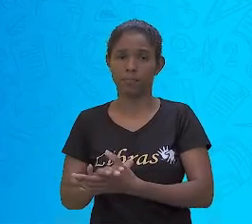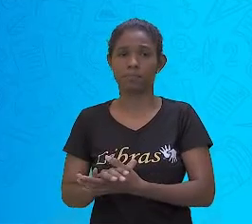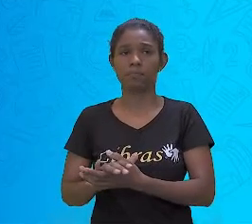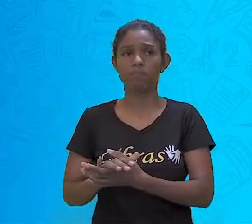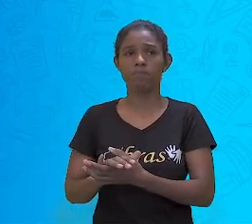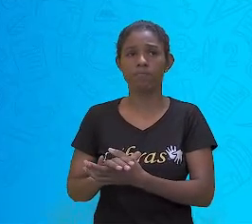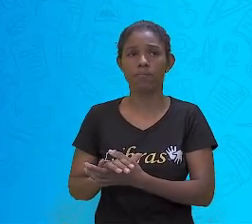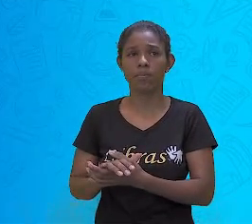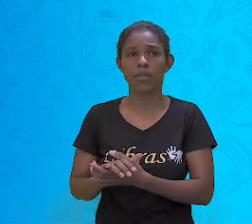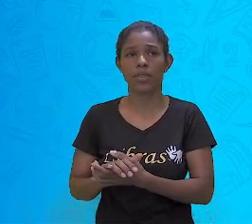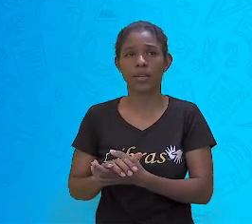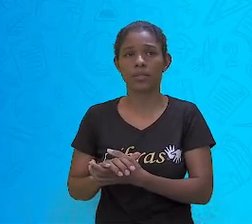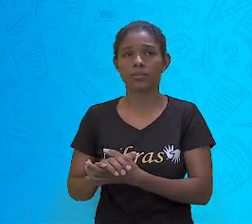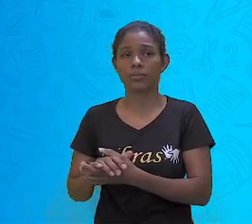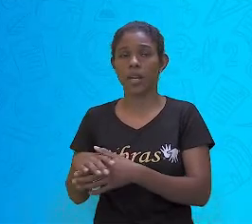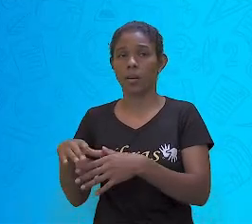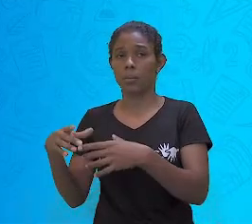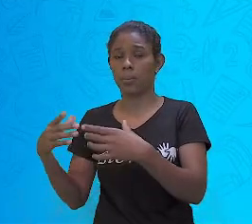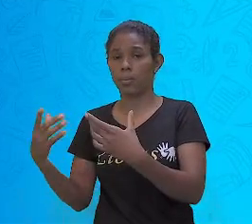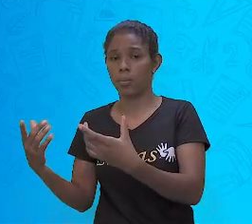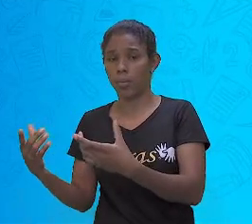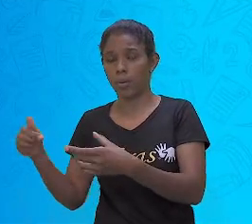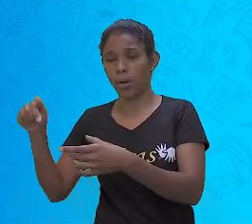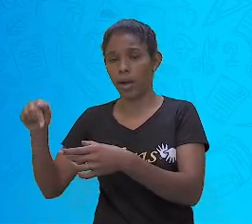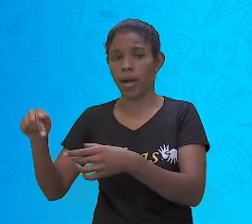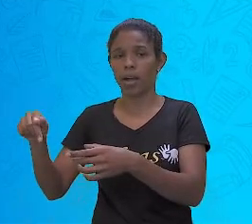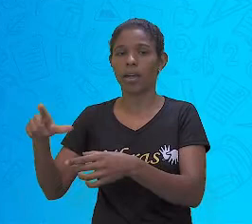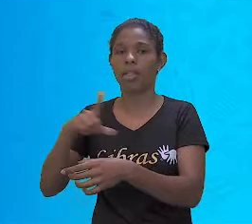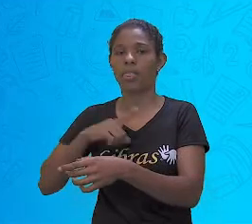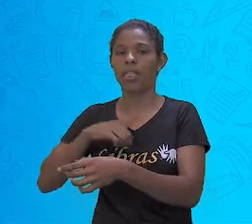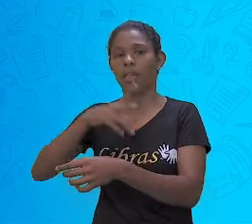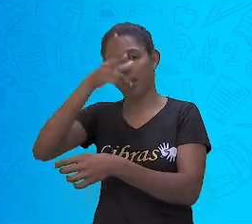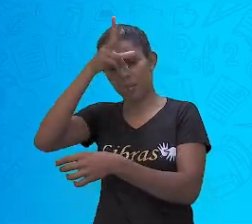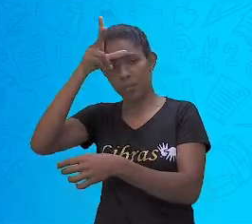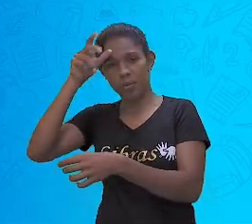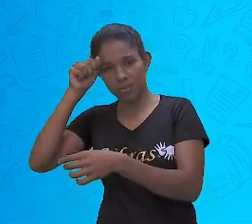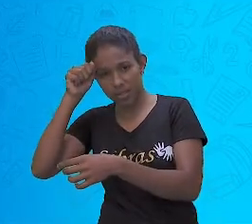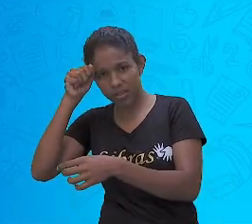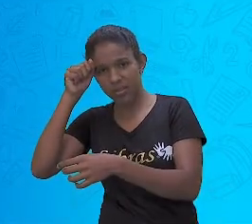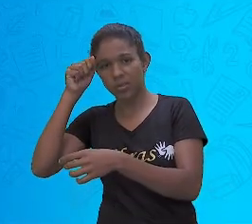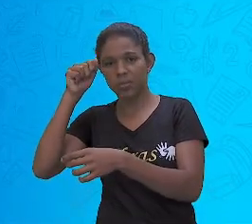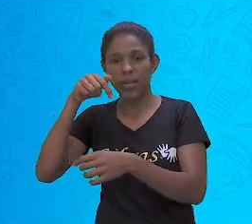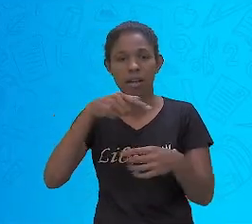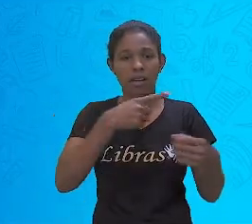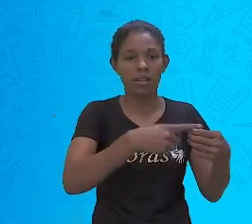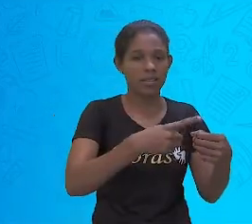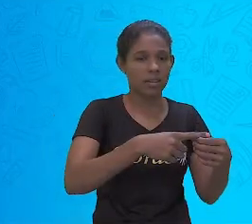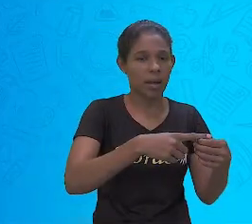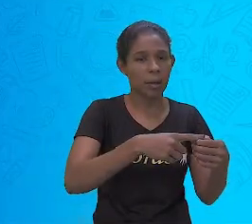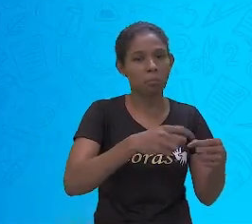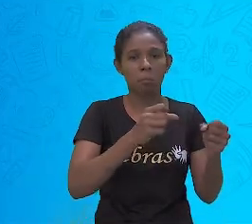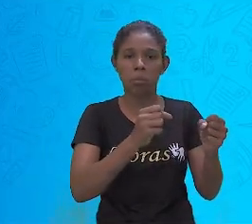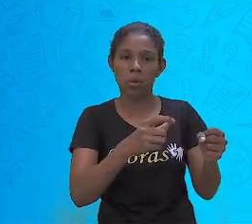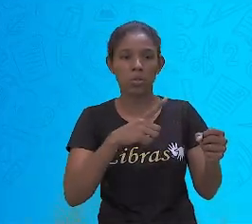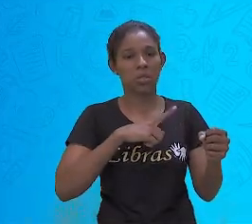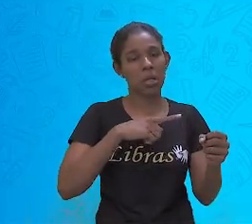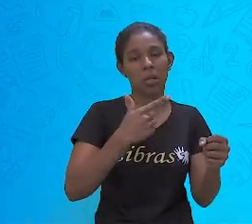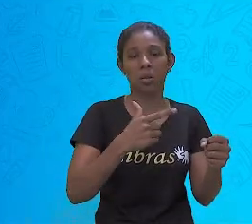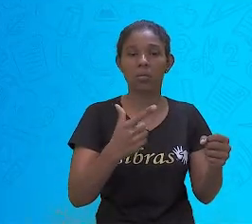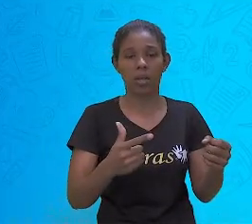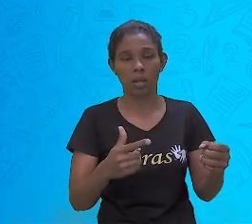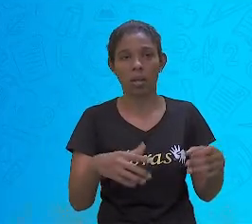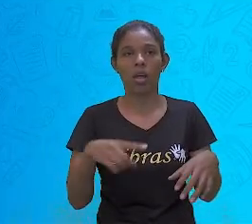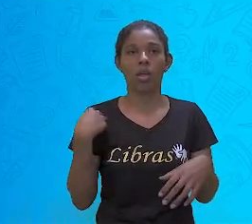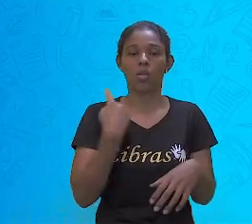E é nesse distrito que se encontra a administração ou a prefeitura. Nós temos como exemplo a nossa cidade de Governador